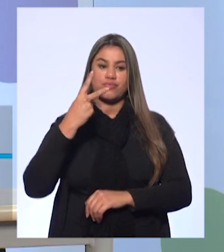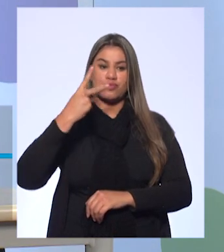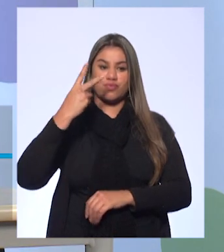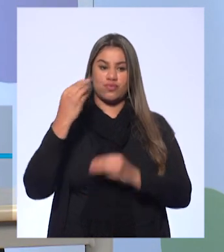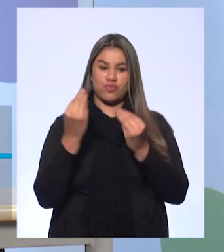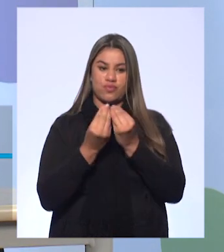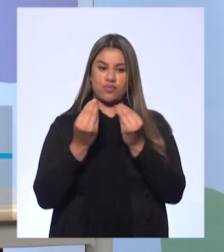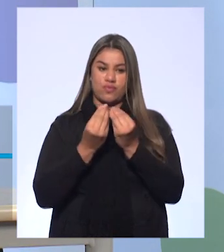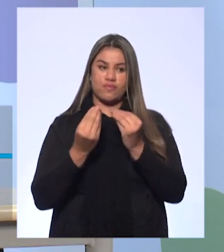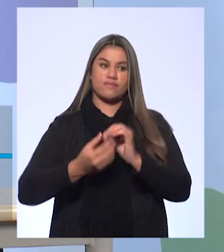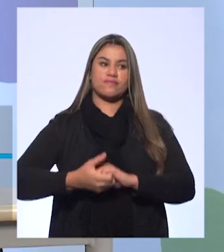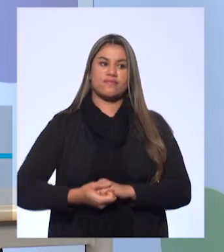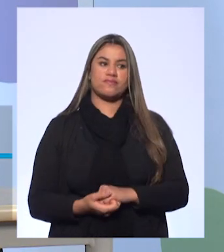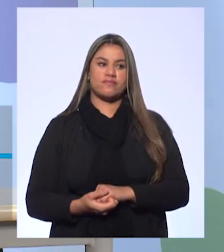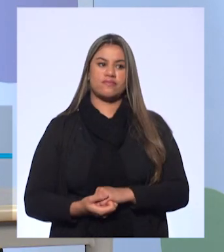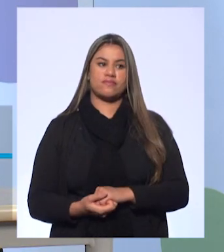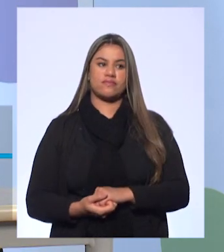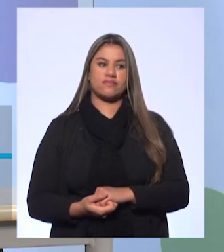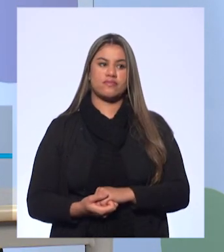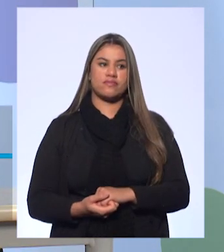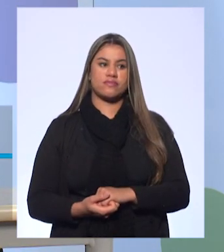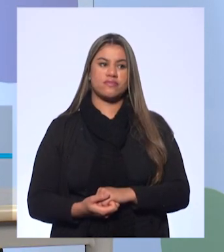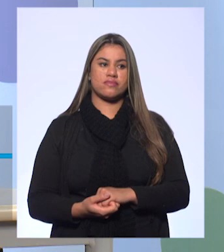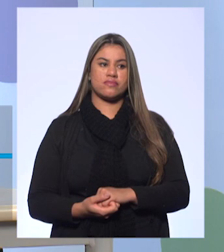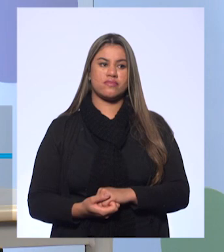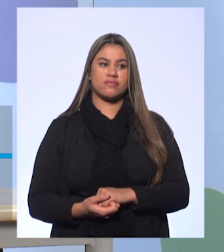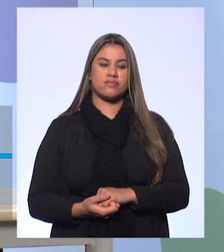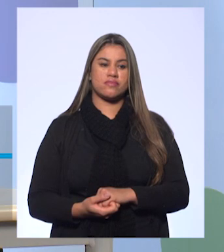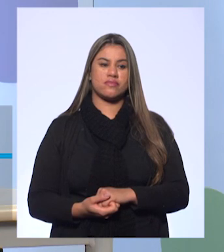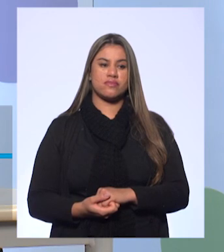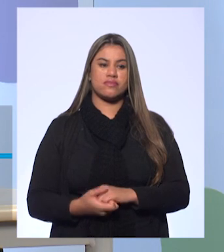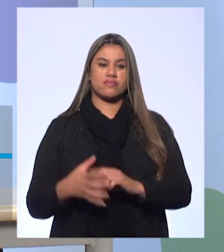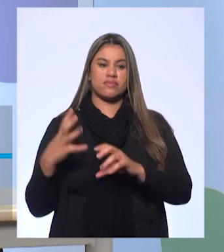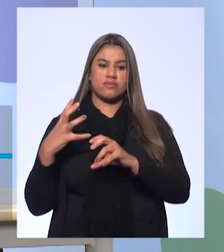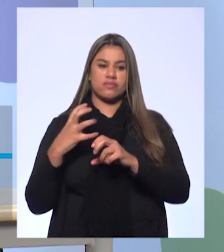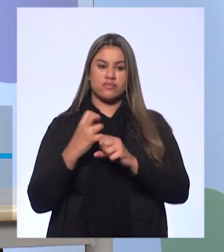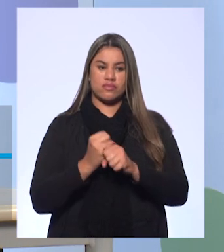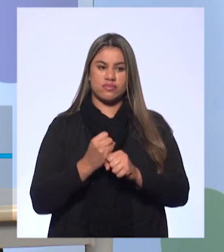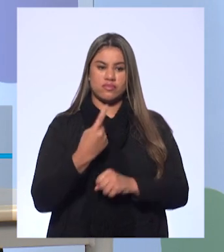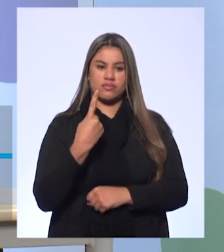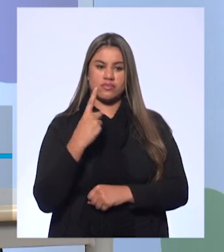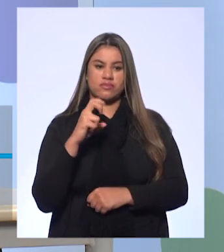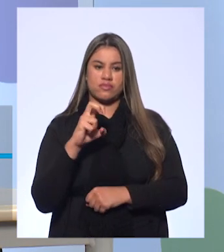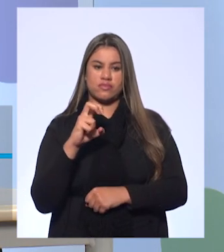moléculas e que o total é